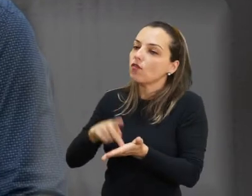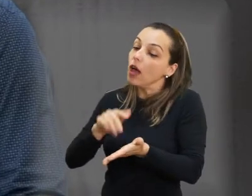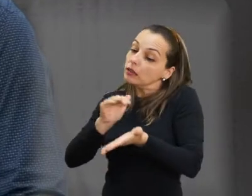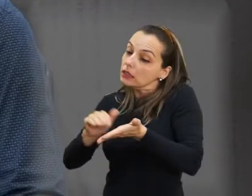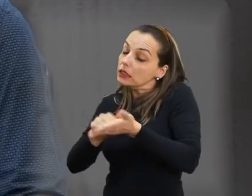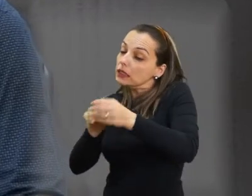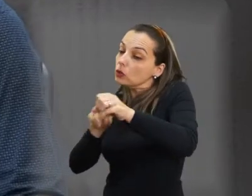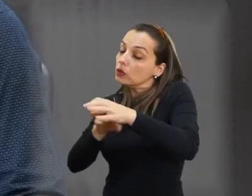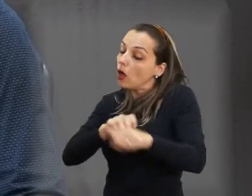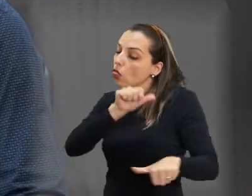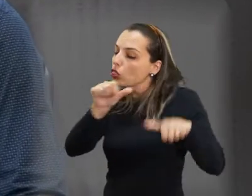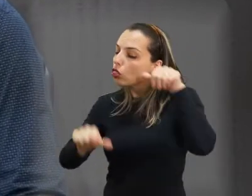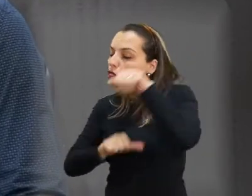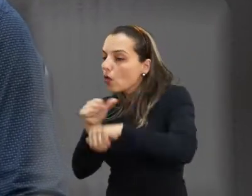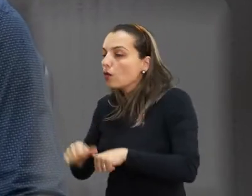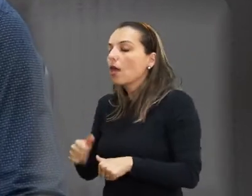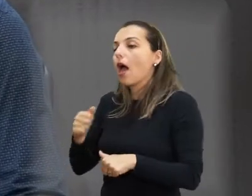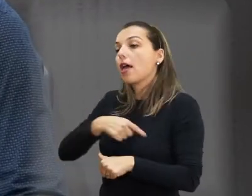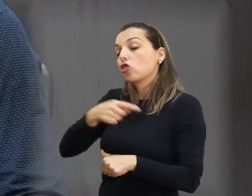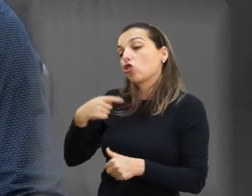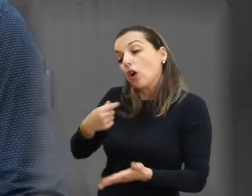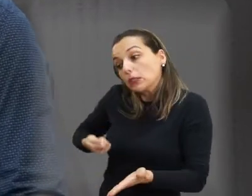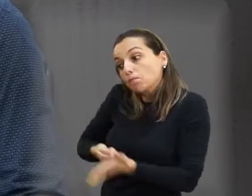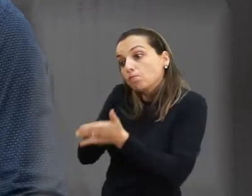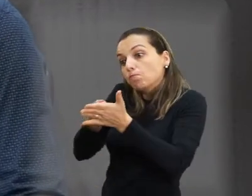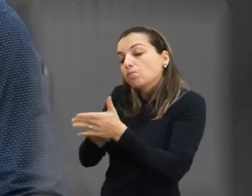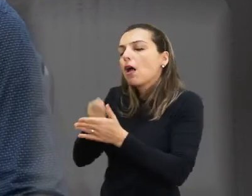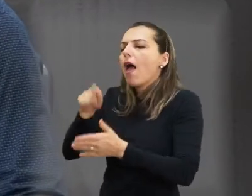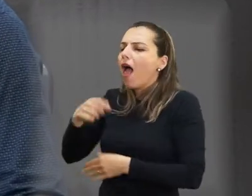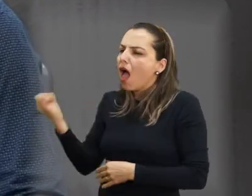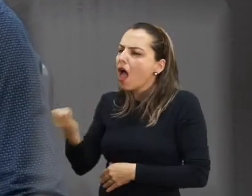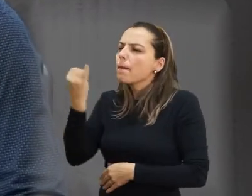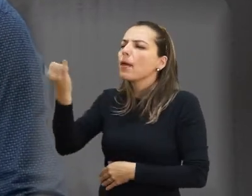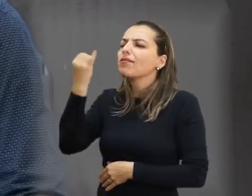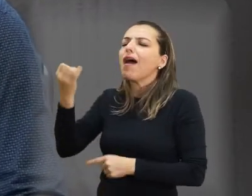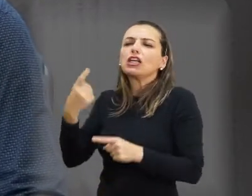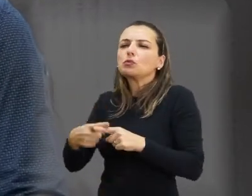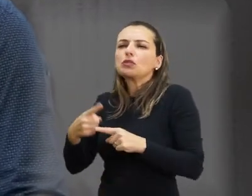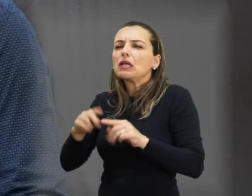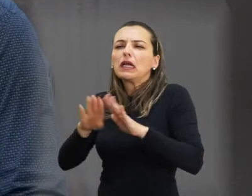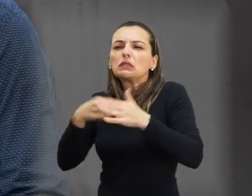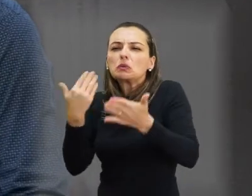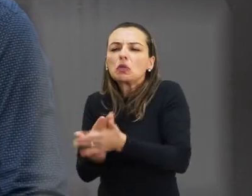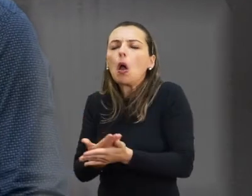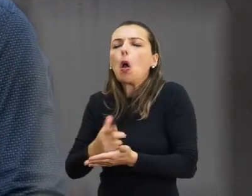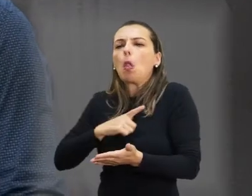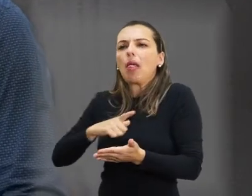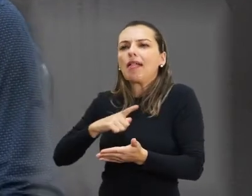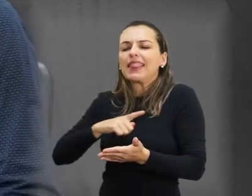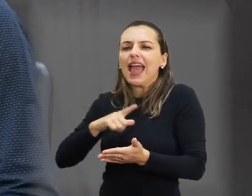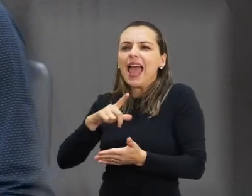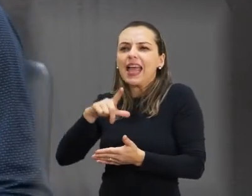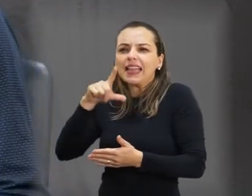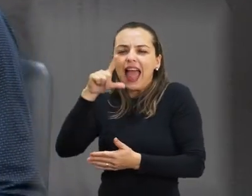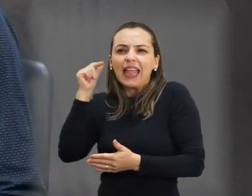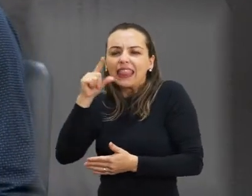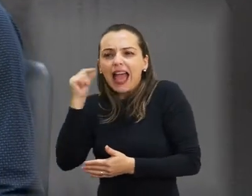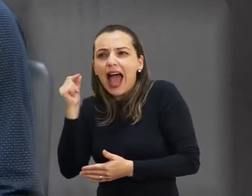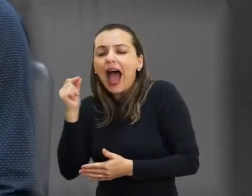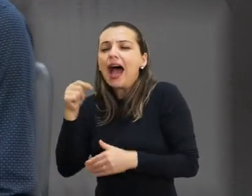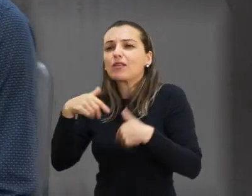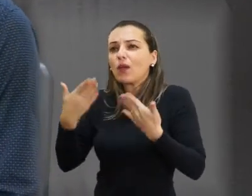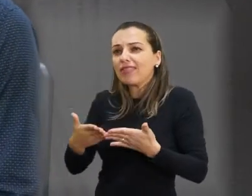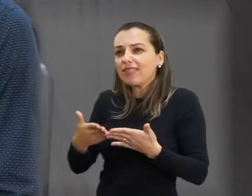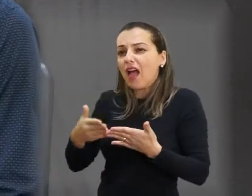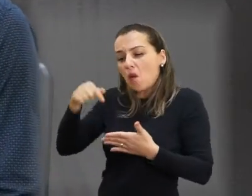aí fica aí a nossa cobrança sempre com relação a esse assunto. Mas é muito importante que muitas escolas têm gatos, que na areia fazem suas necessidades ali